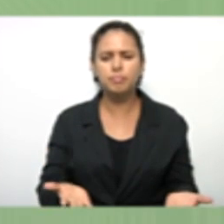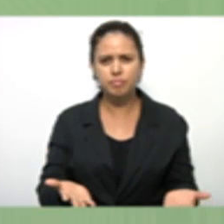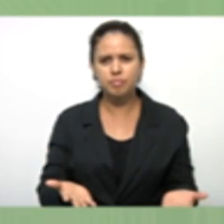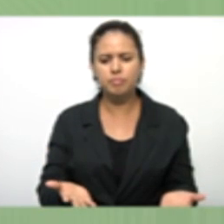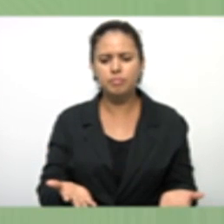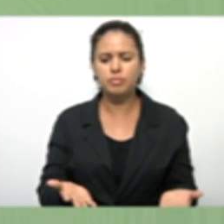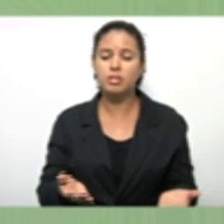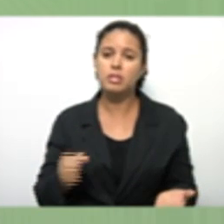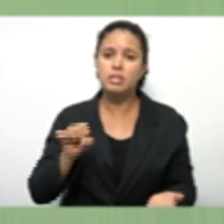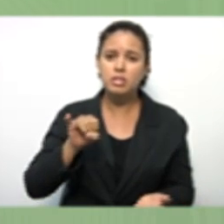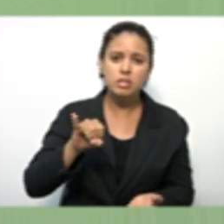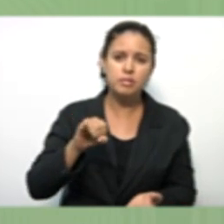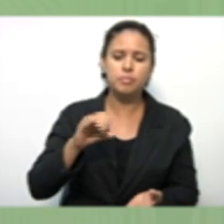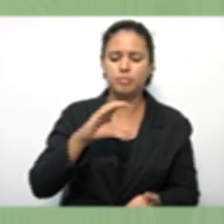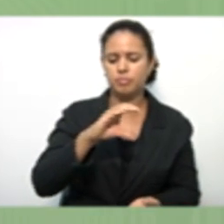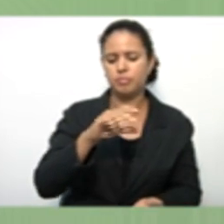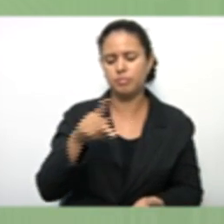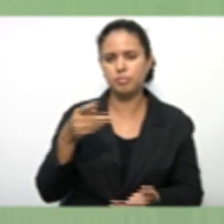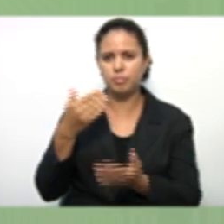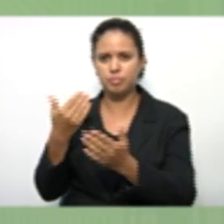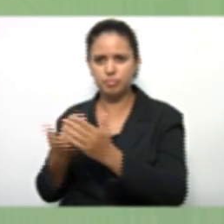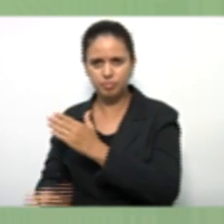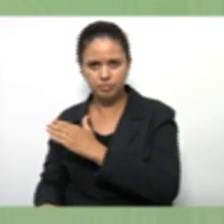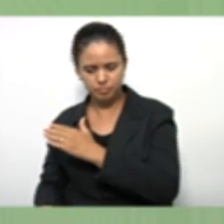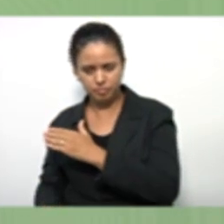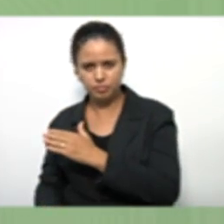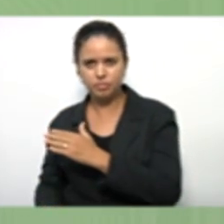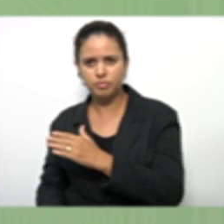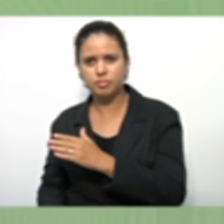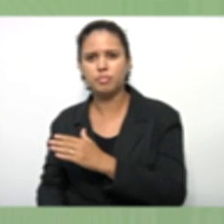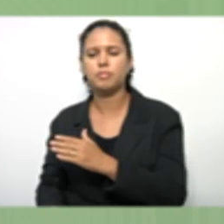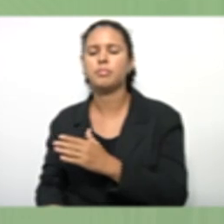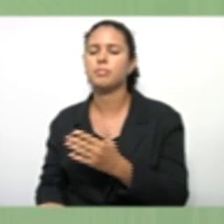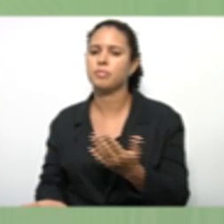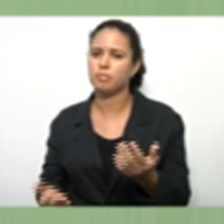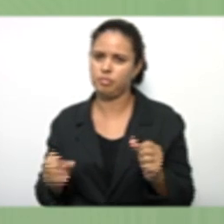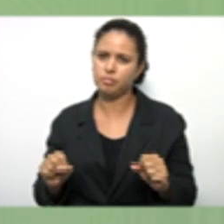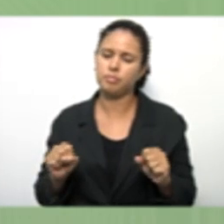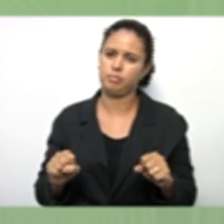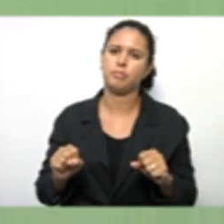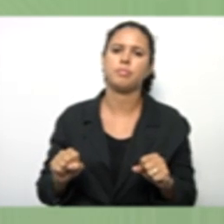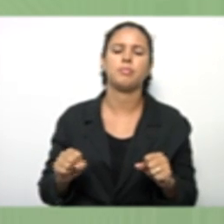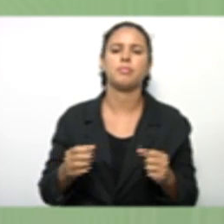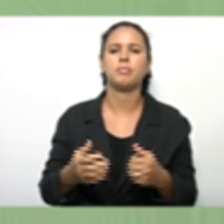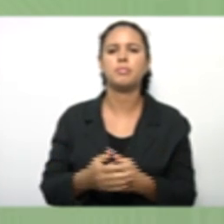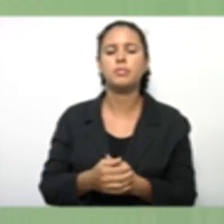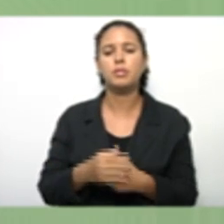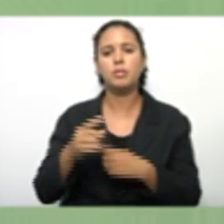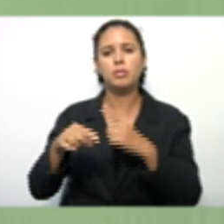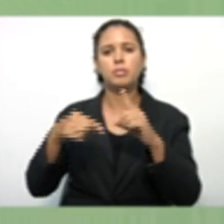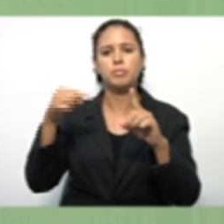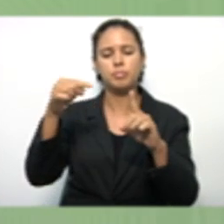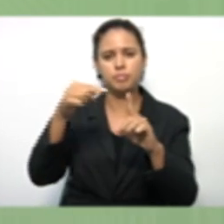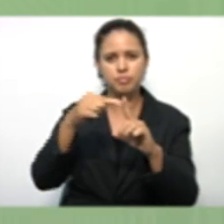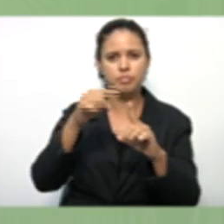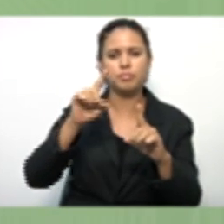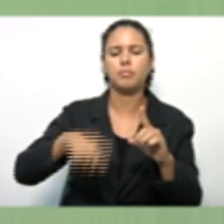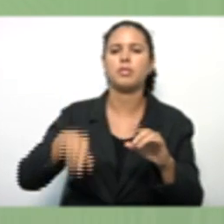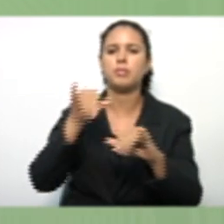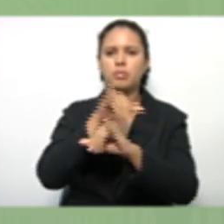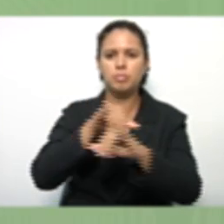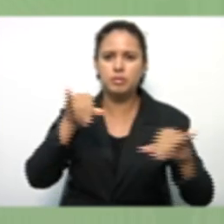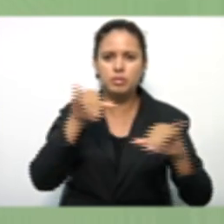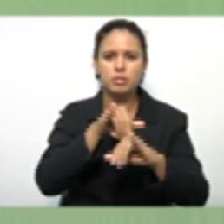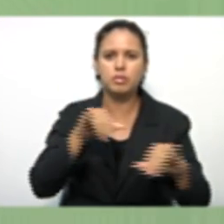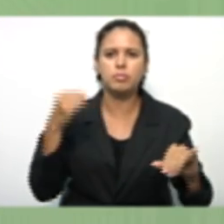um prejuízo na cooperativa, vai gerar uma perda. Então o objetivo é gerar informações úteis